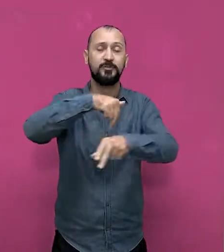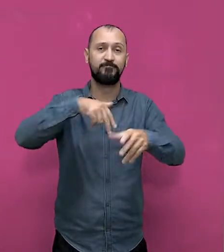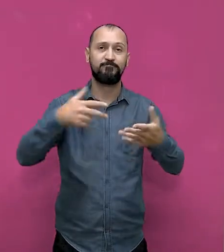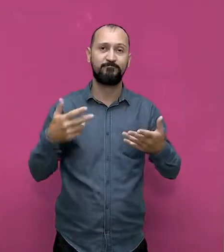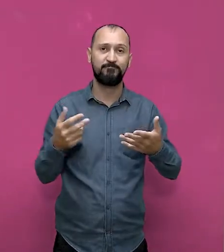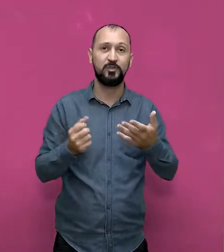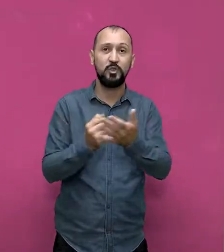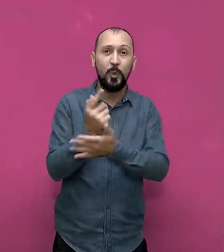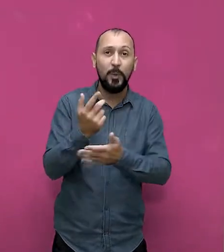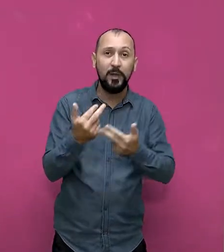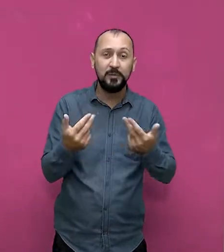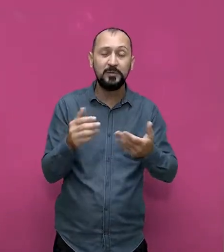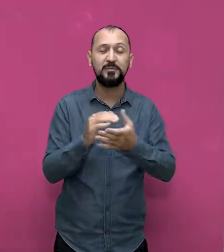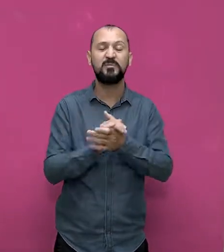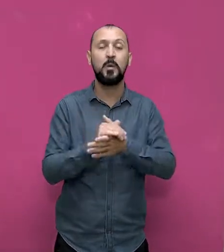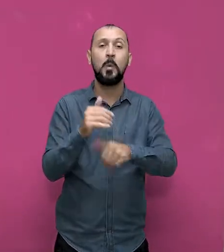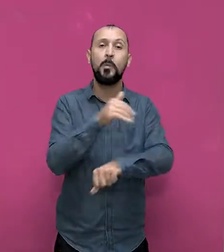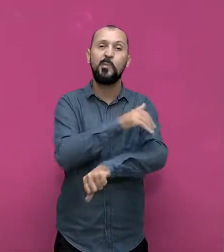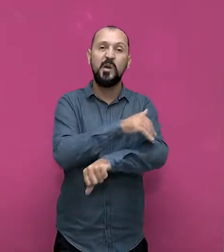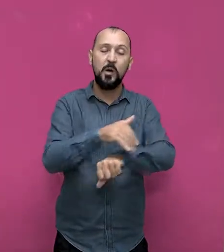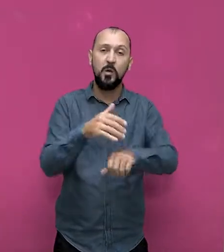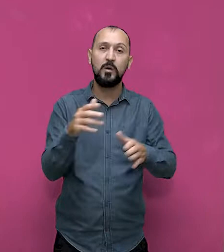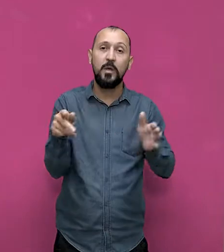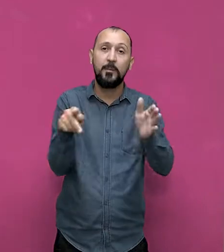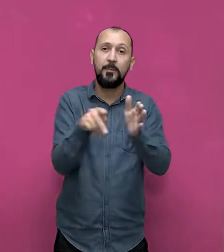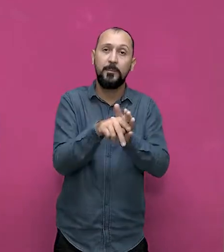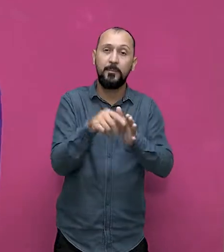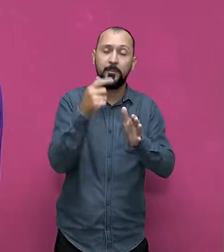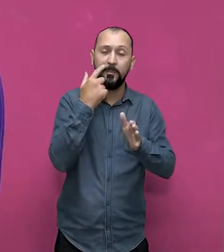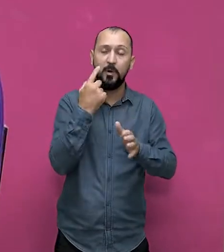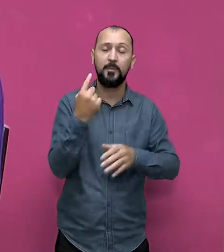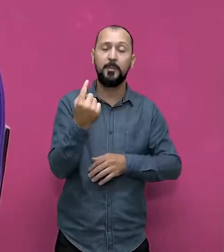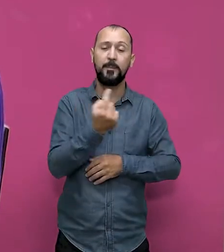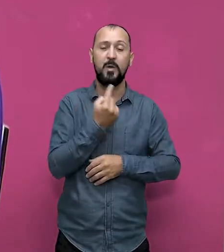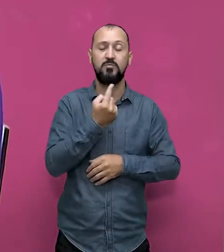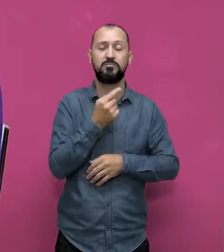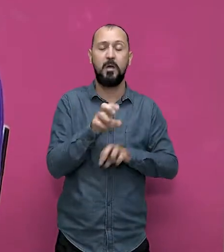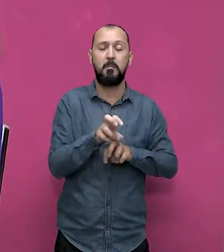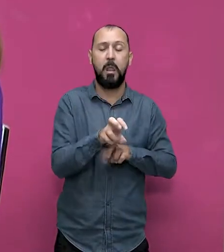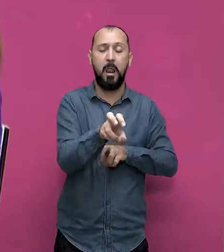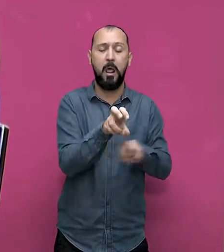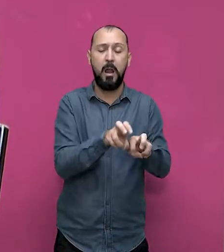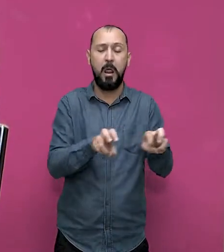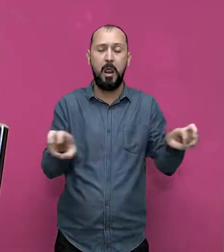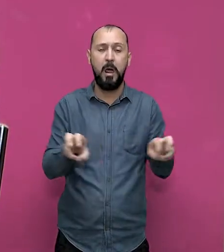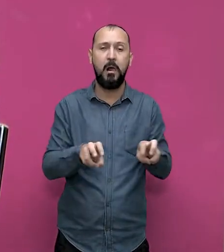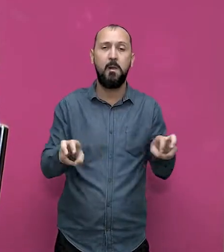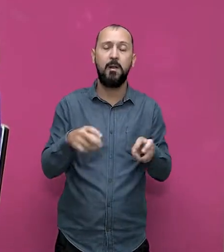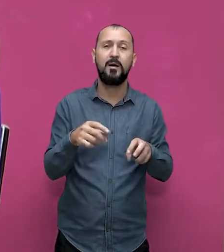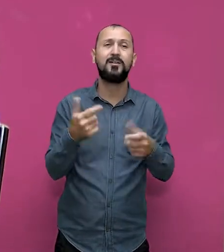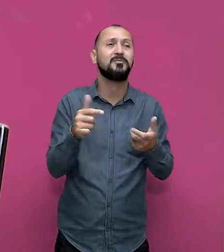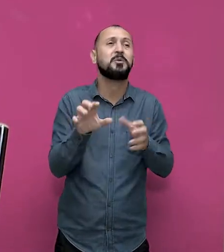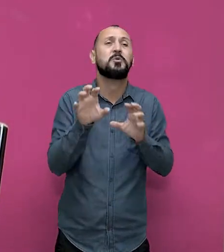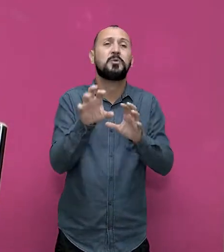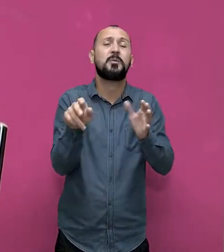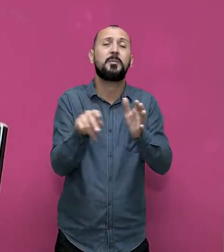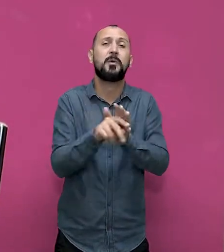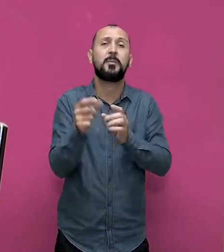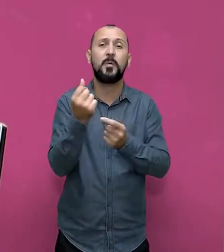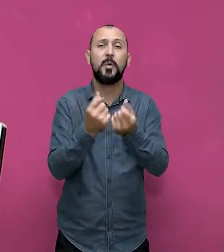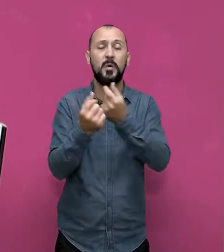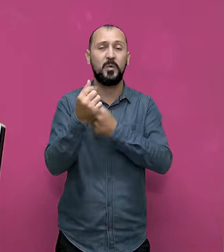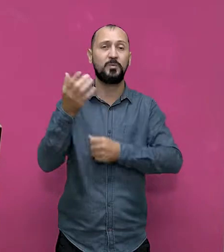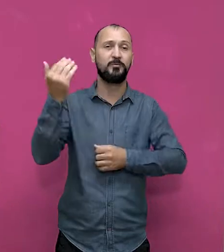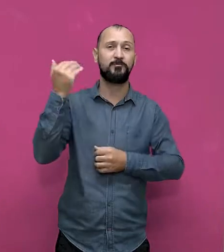pessoas comprarem. Então, normalmente, uma via que ela é prioritária para o transporte individual, ela perde o